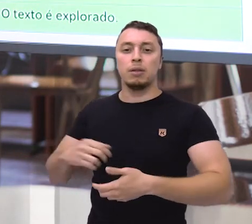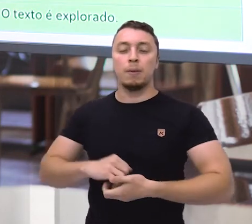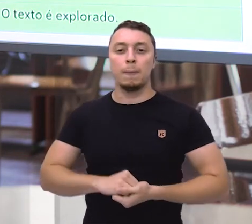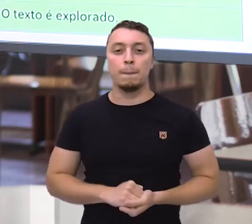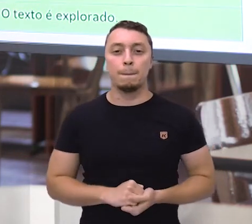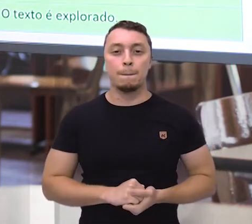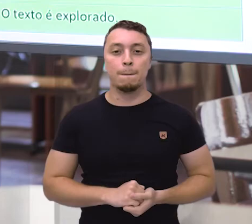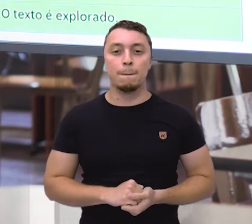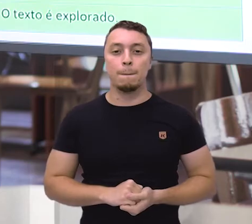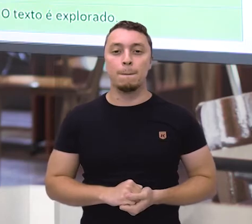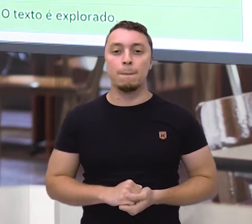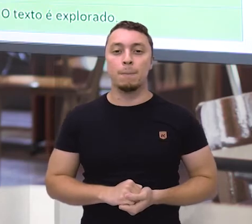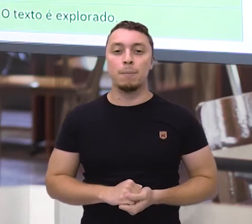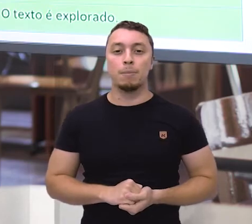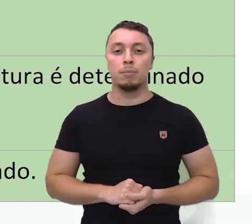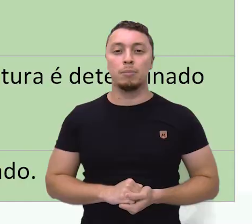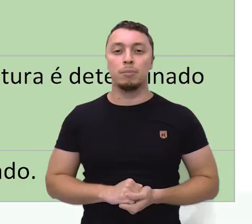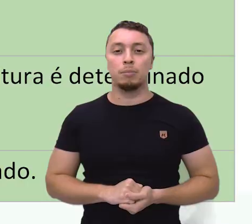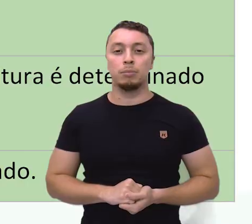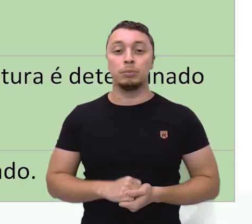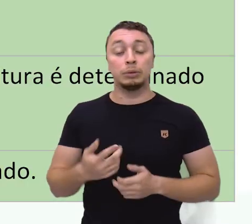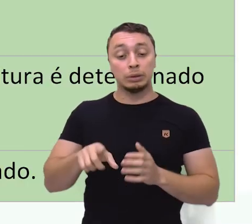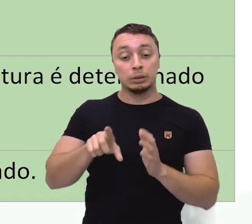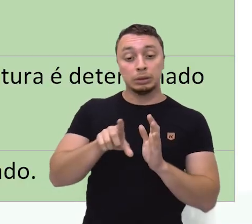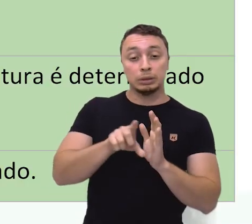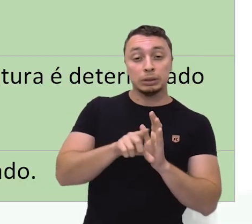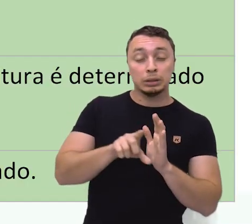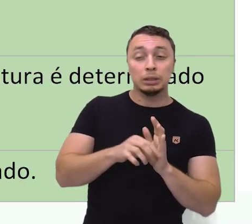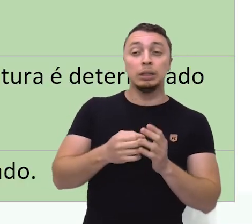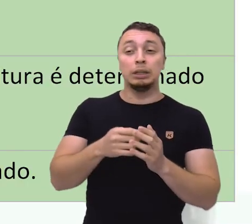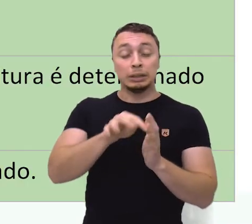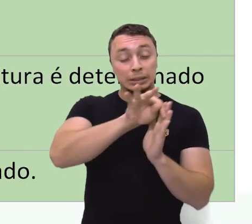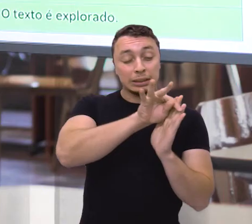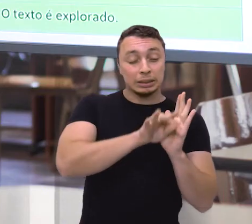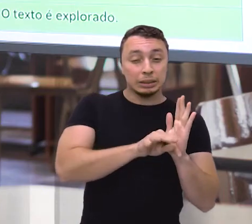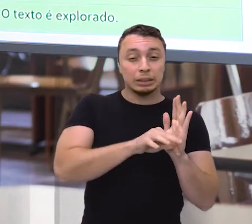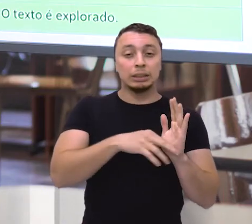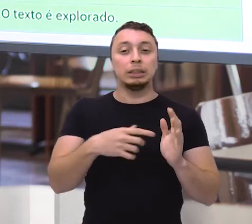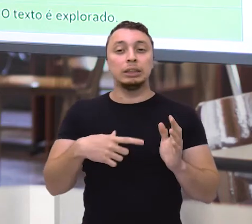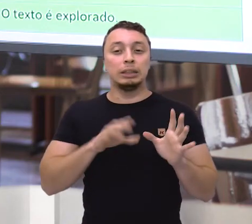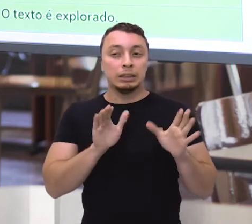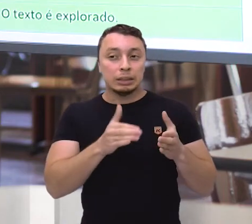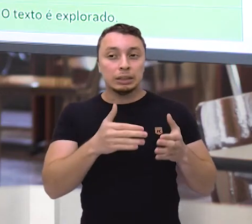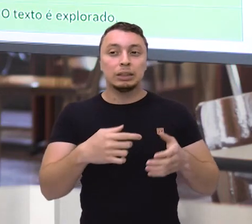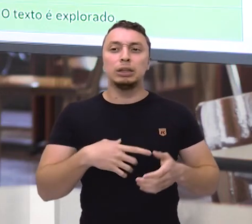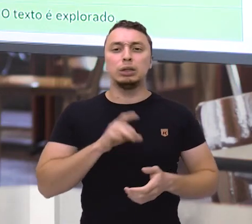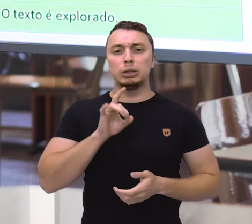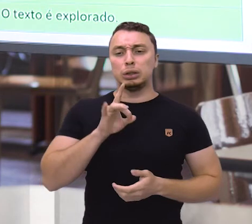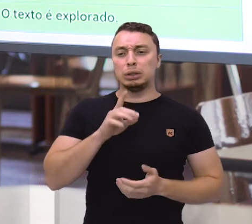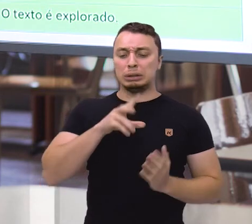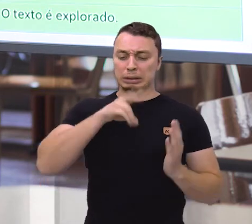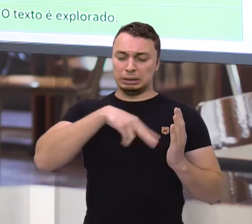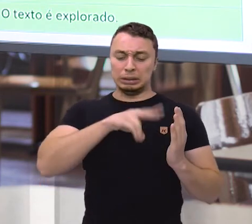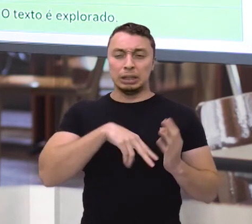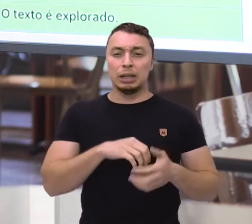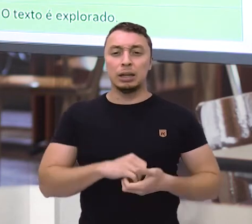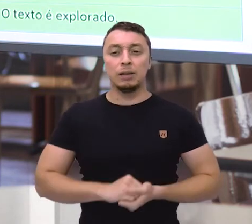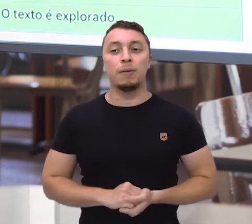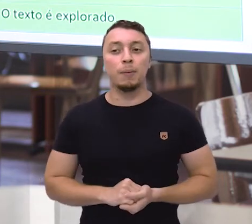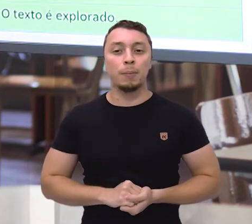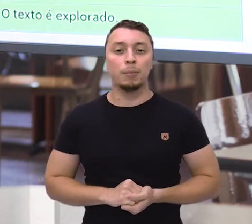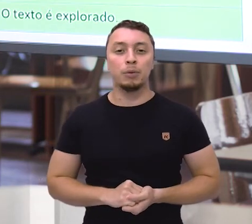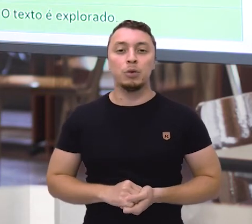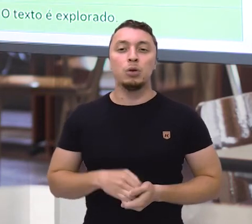de aprendizagem. No livro tradicional temos um leitor contemplativo, ele está lendo algo que já está ali pronto, então